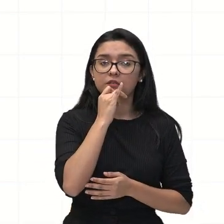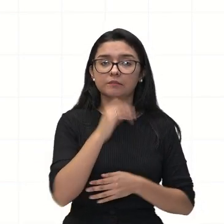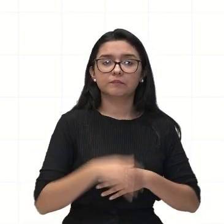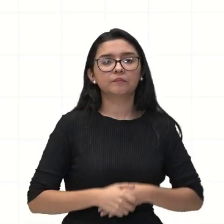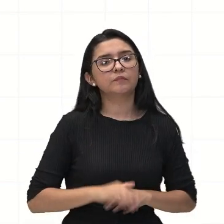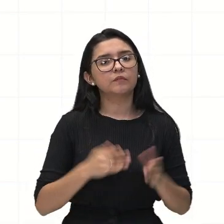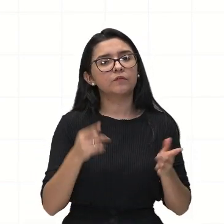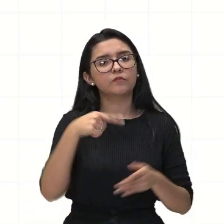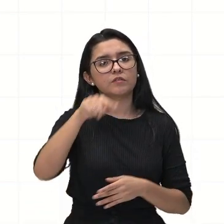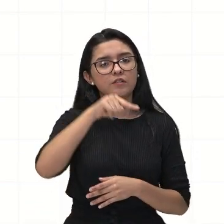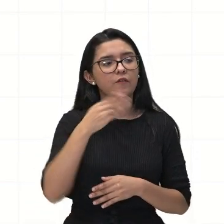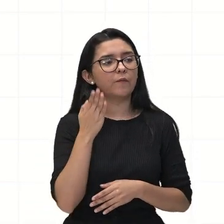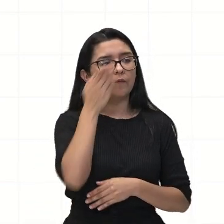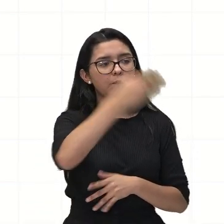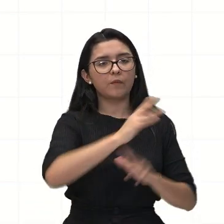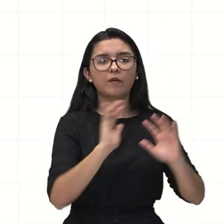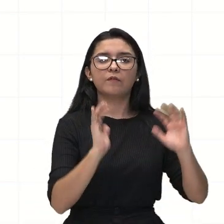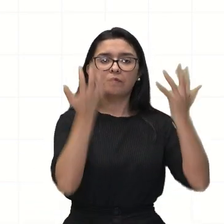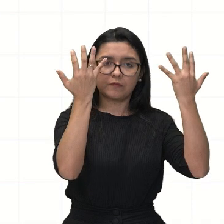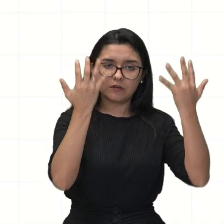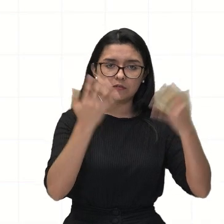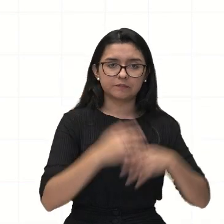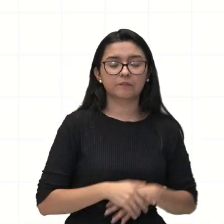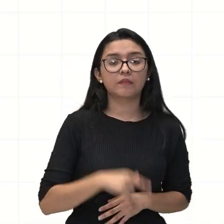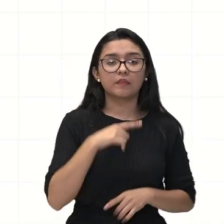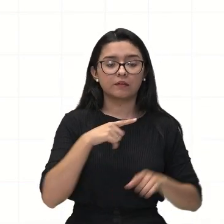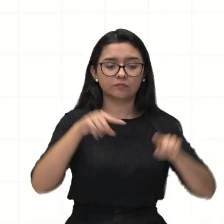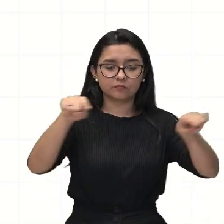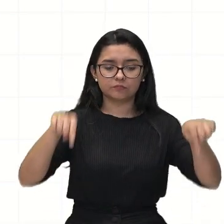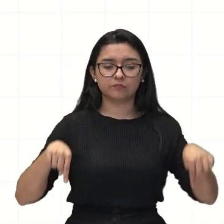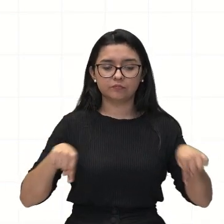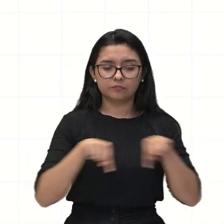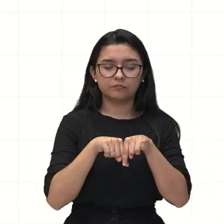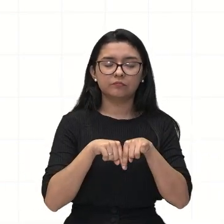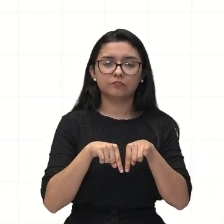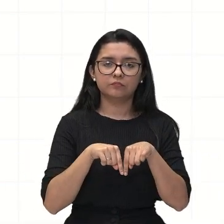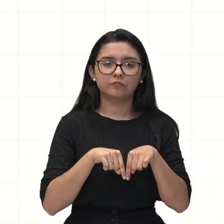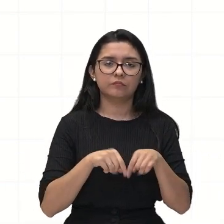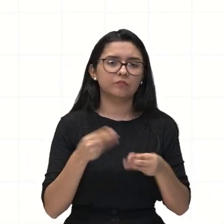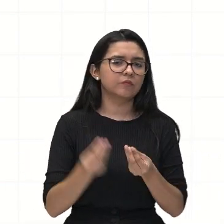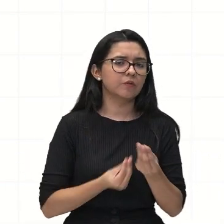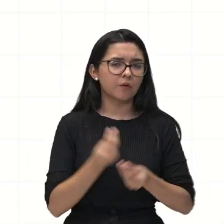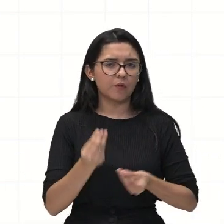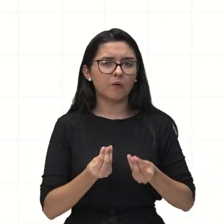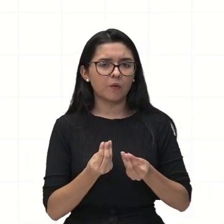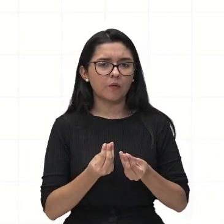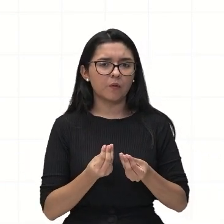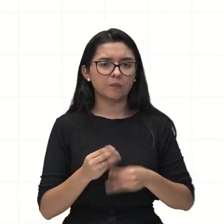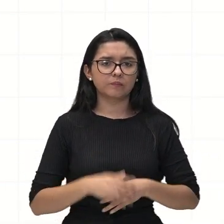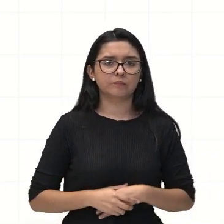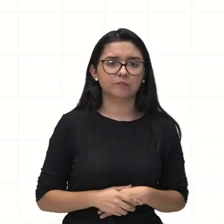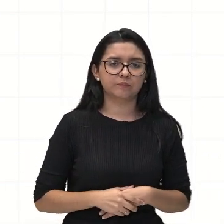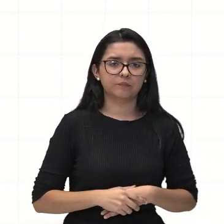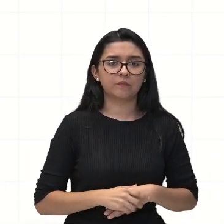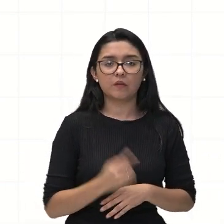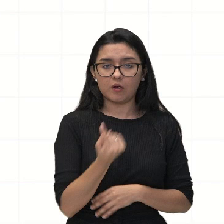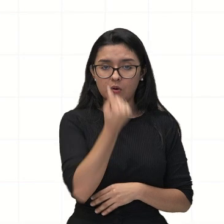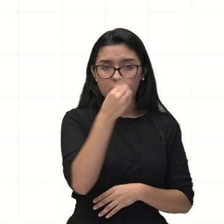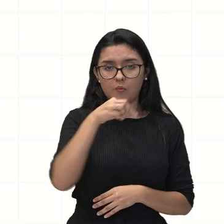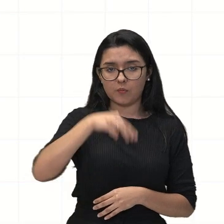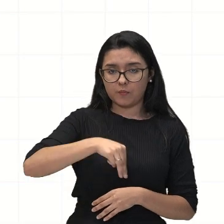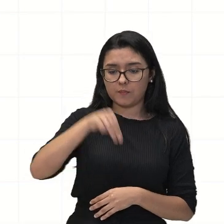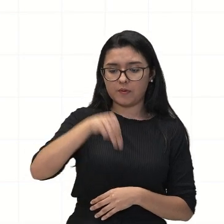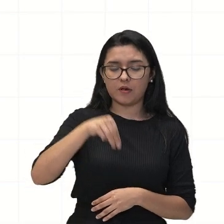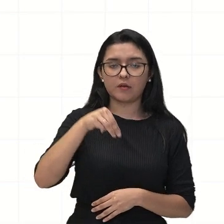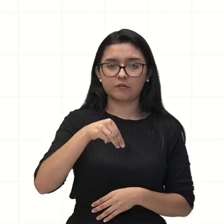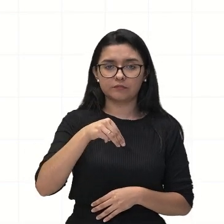a uma festa, né? Como você pega um metro quadrado, como é que é feito aqui? Um metro quadrado seria um metro aqui de